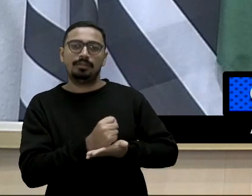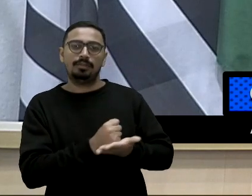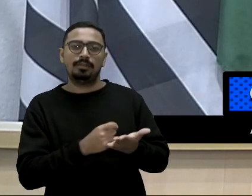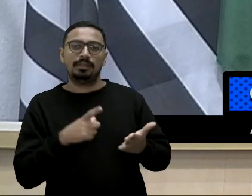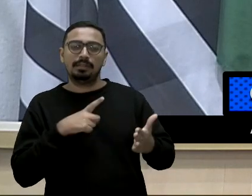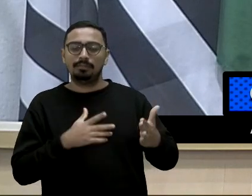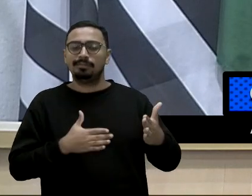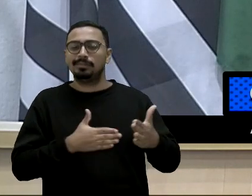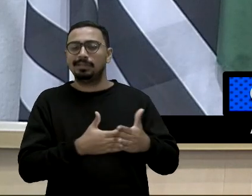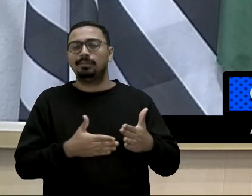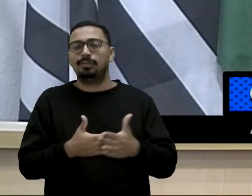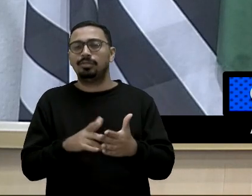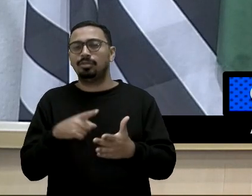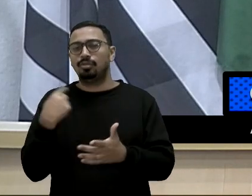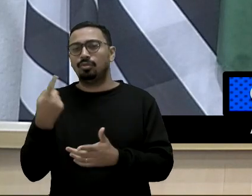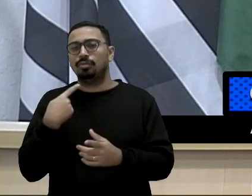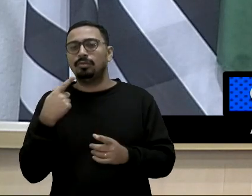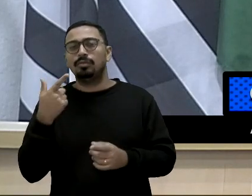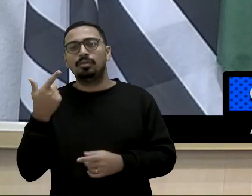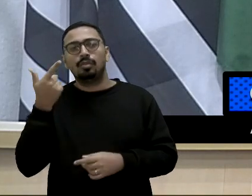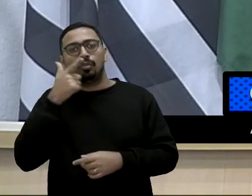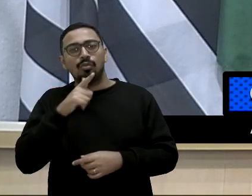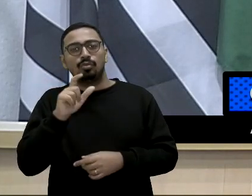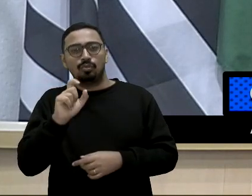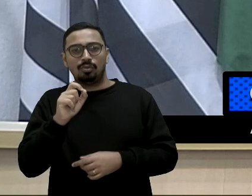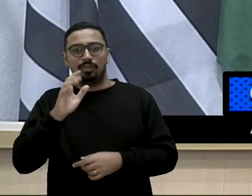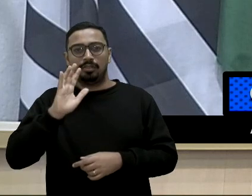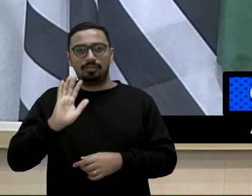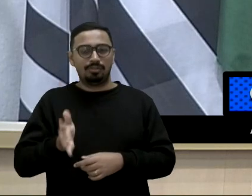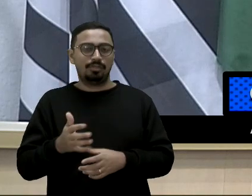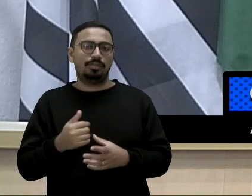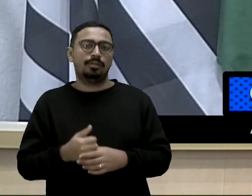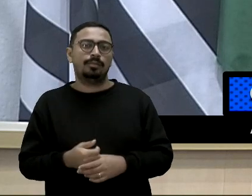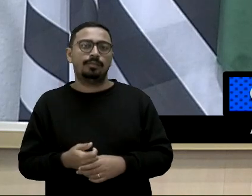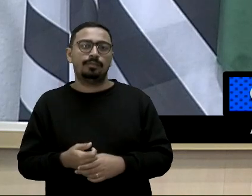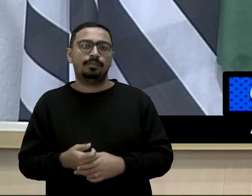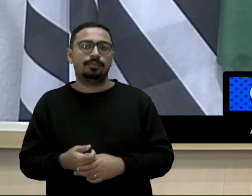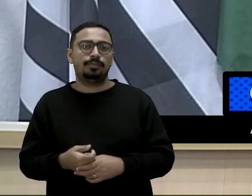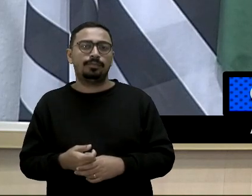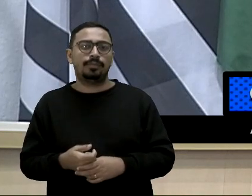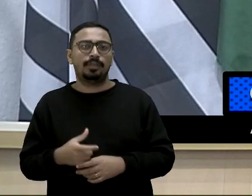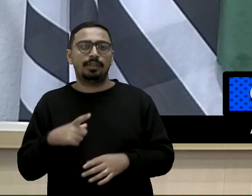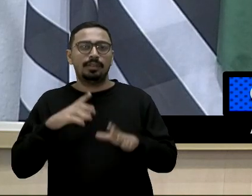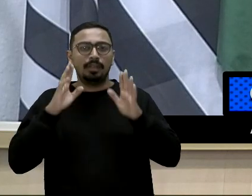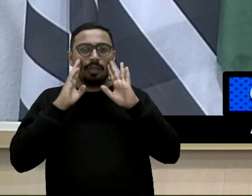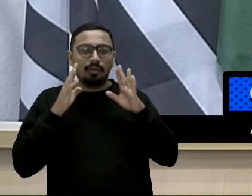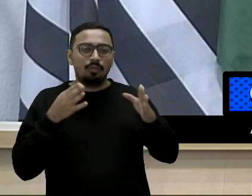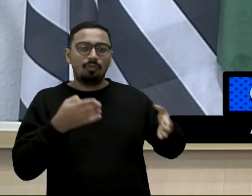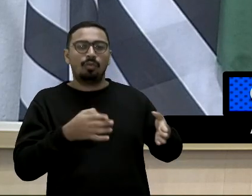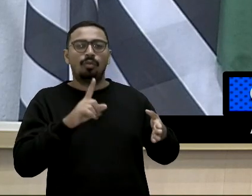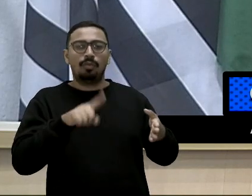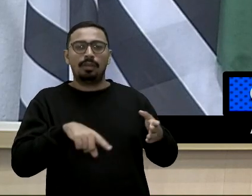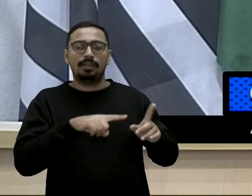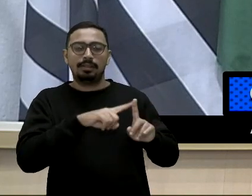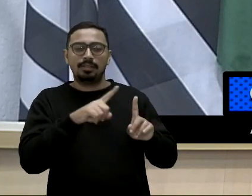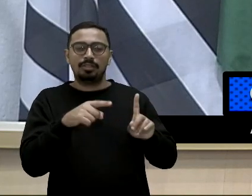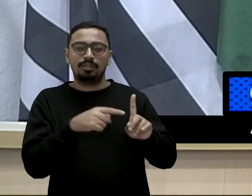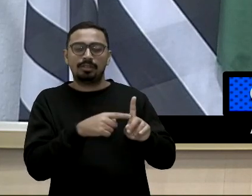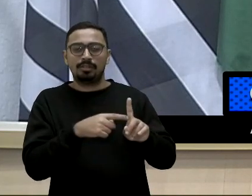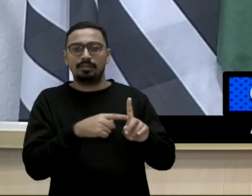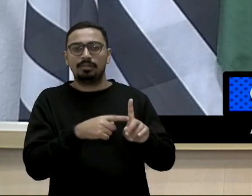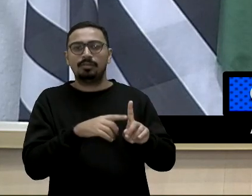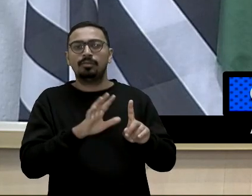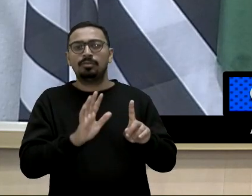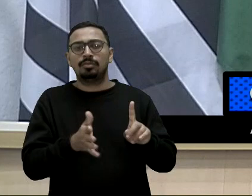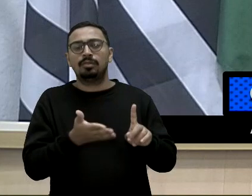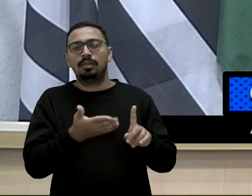limites, vamos passar... A gente já dava muito ênfase nessa questão da maternidade e do puerpério, mas nós